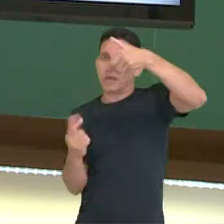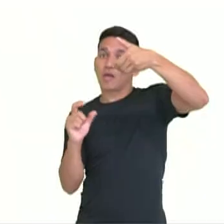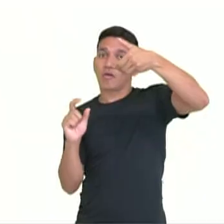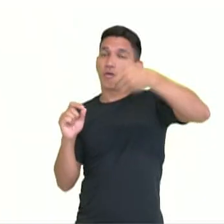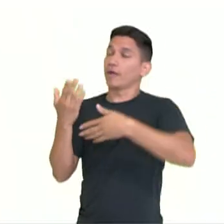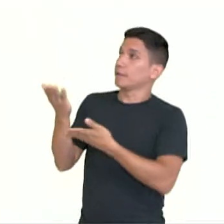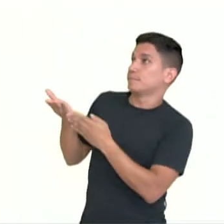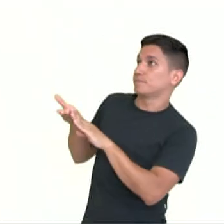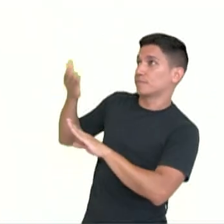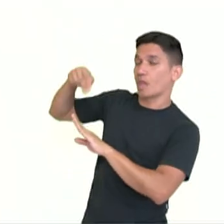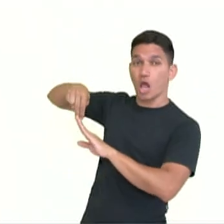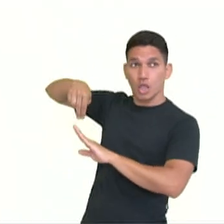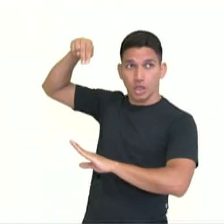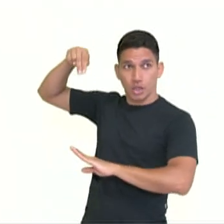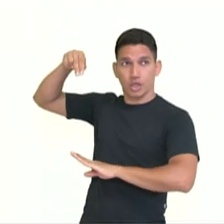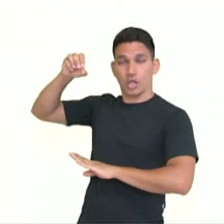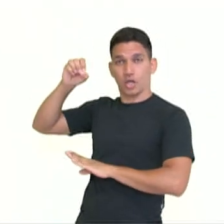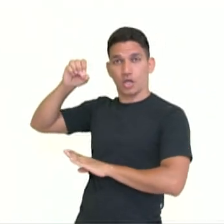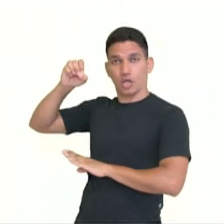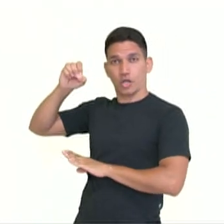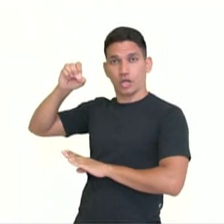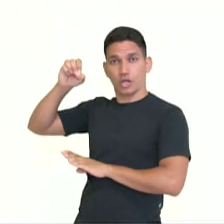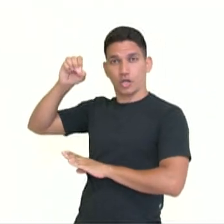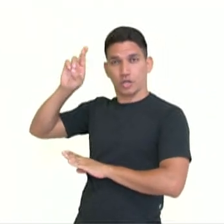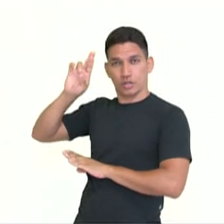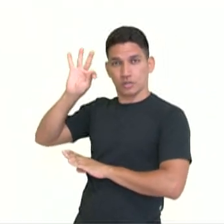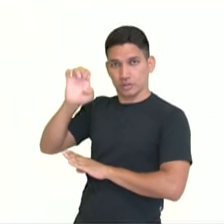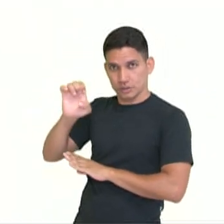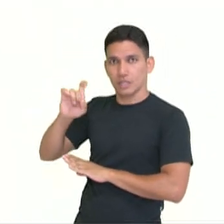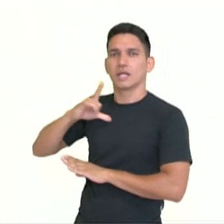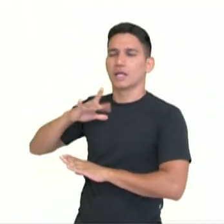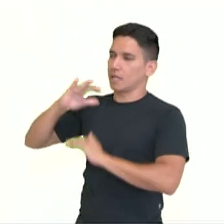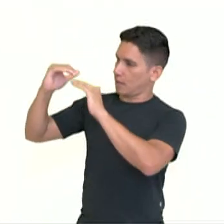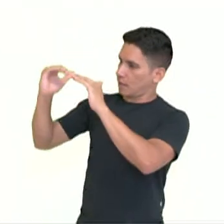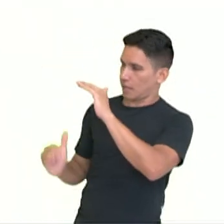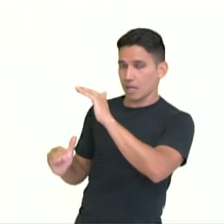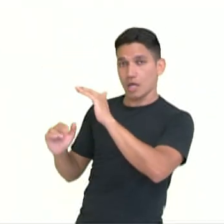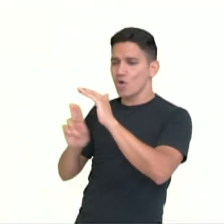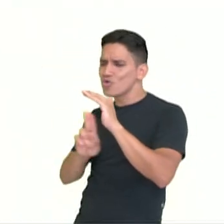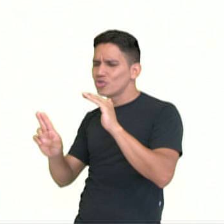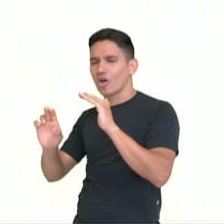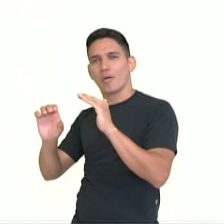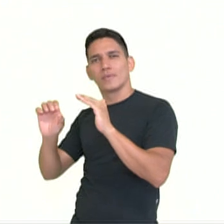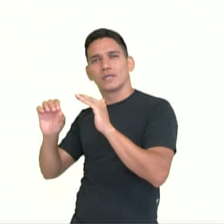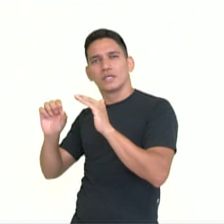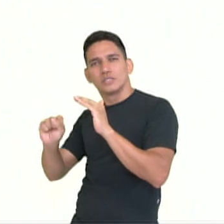da África. A África do Norte e a África que nós chamamos de